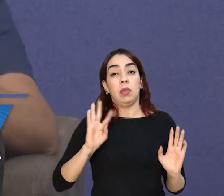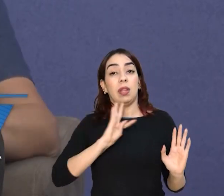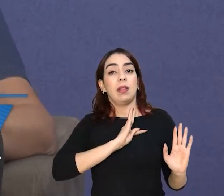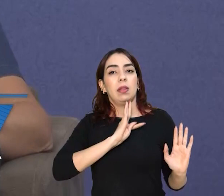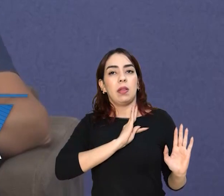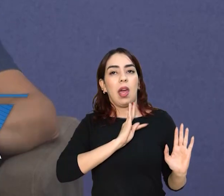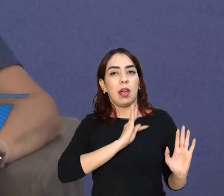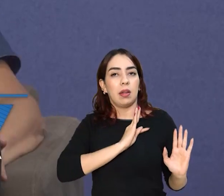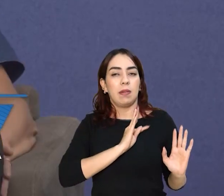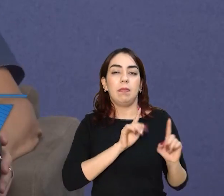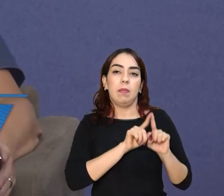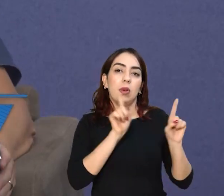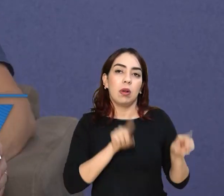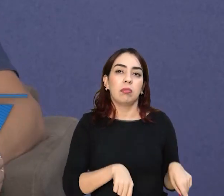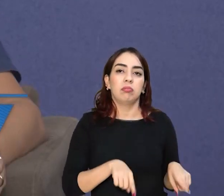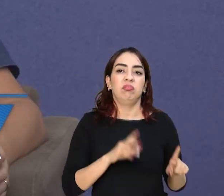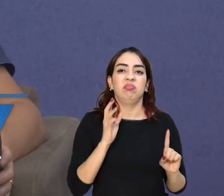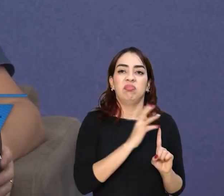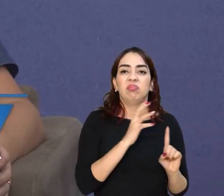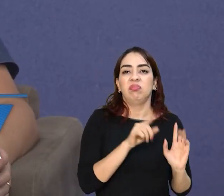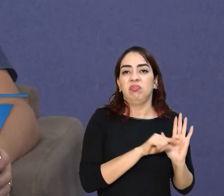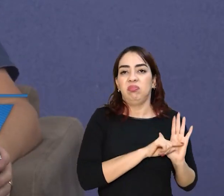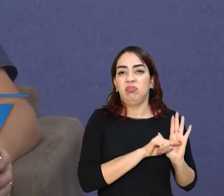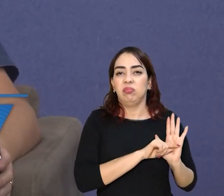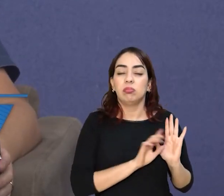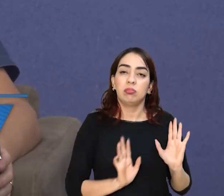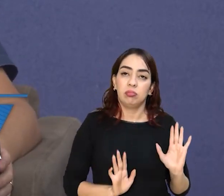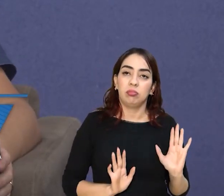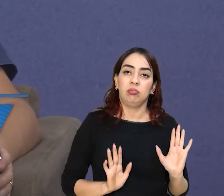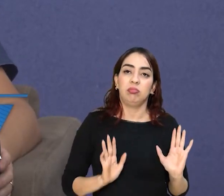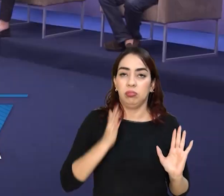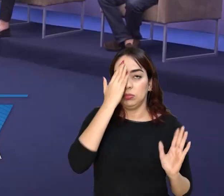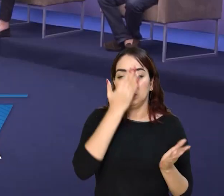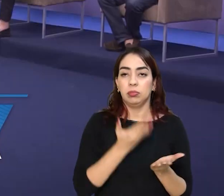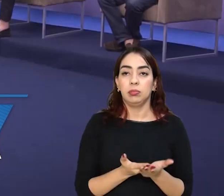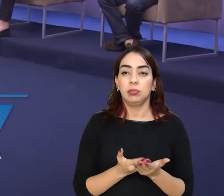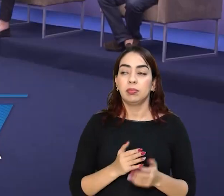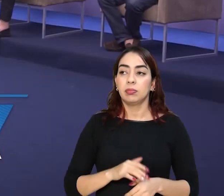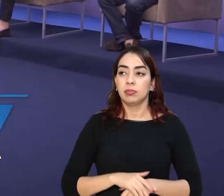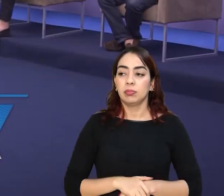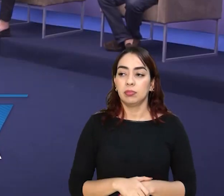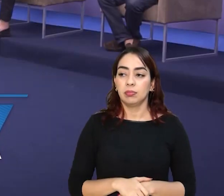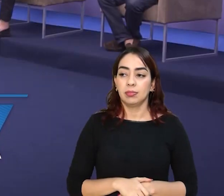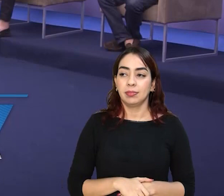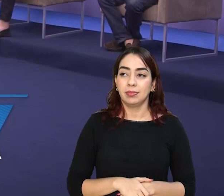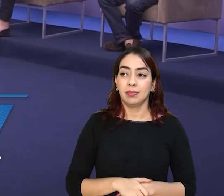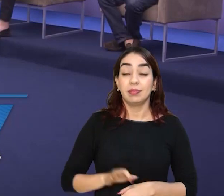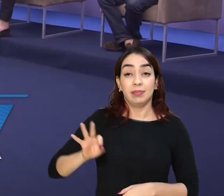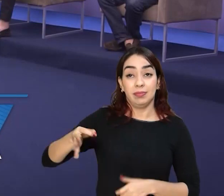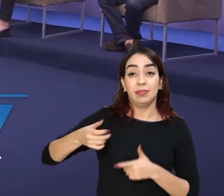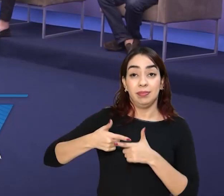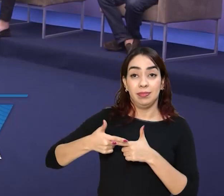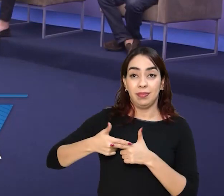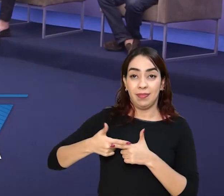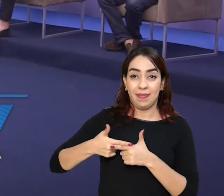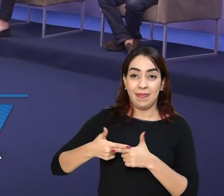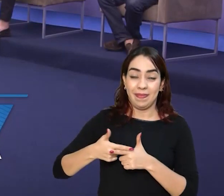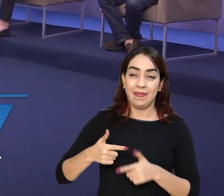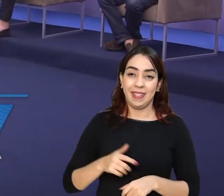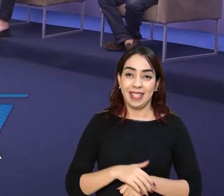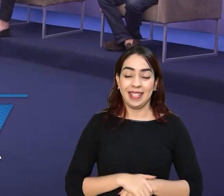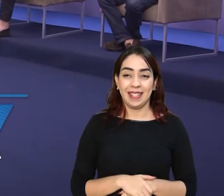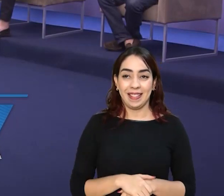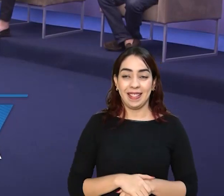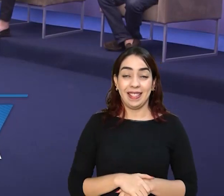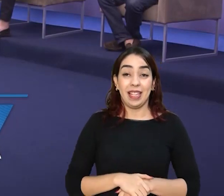Lucero não voltou no mesmo nível. O Roberto está entrando melhor do que ele. Muito. Mas olha... Esse é um problema. Esse é um problema. E aí o problema é que o senhor... O